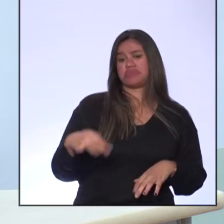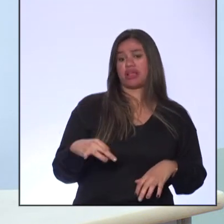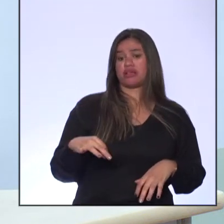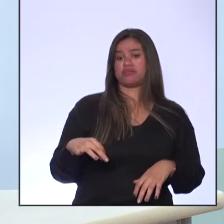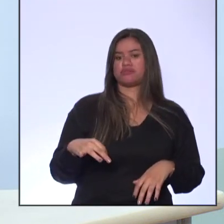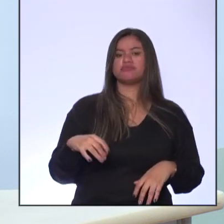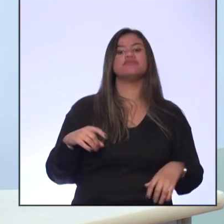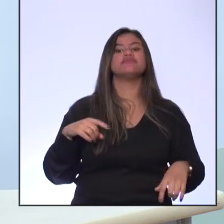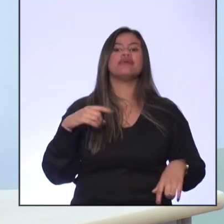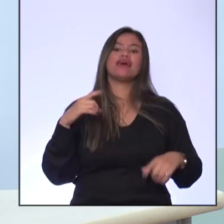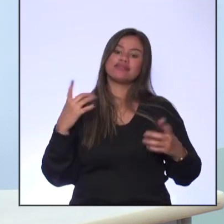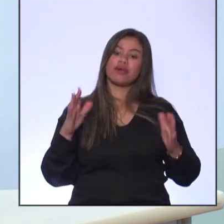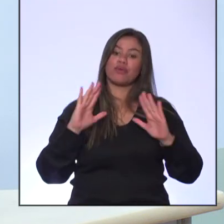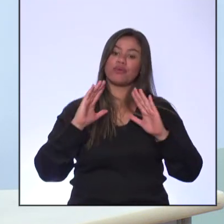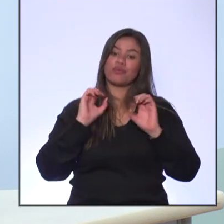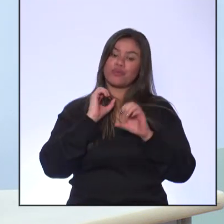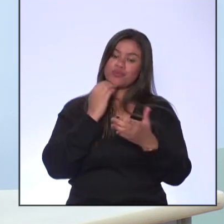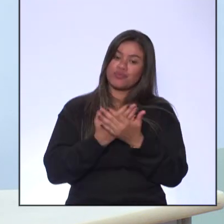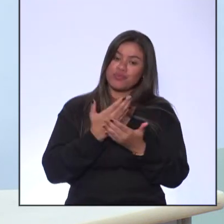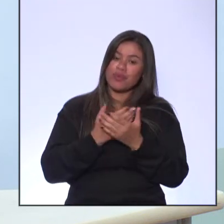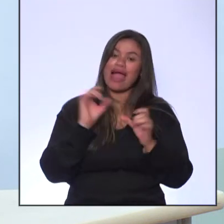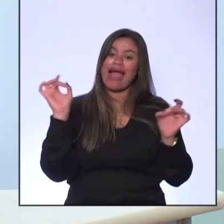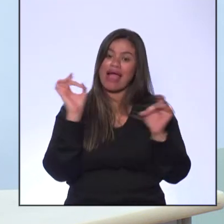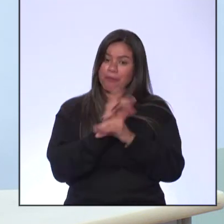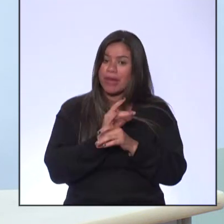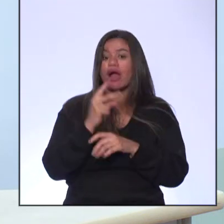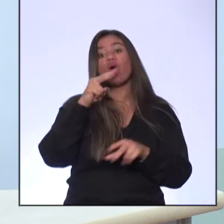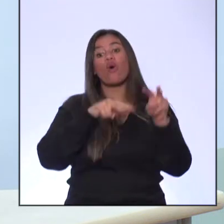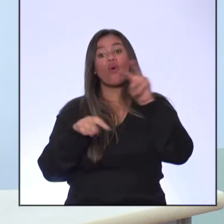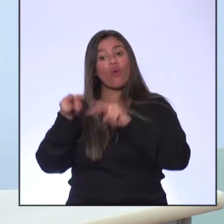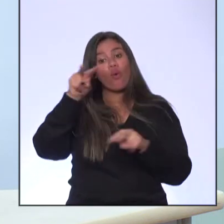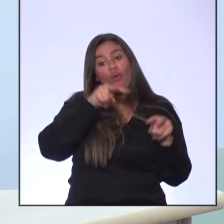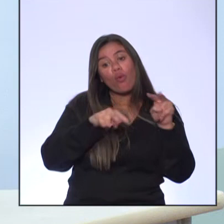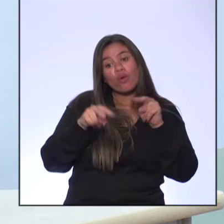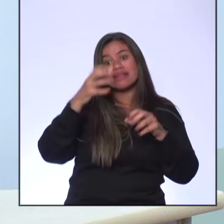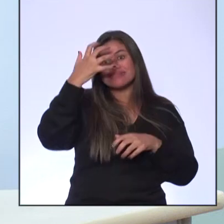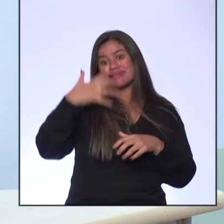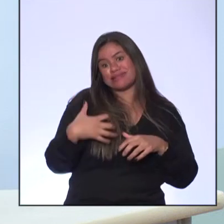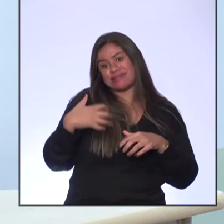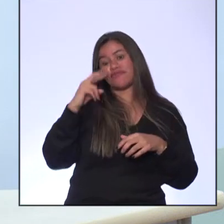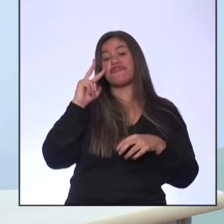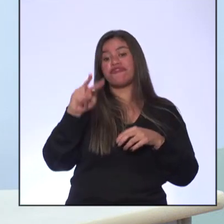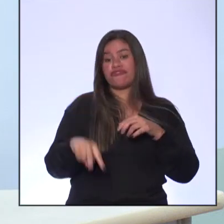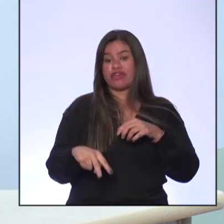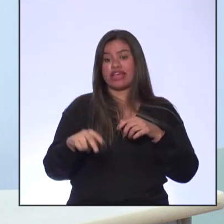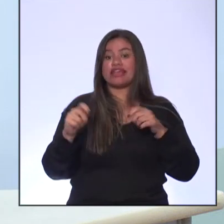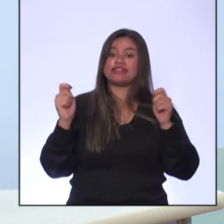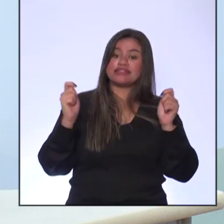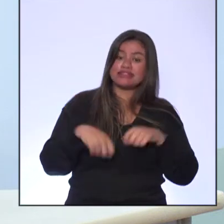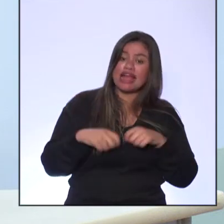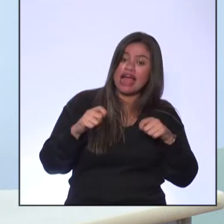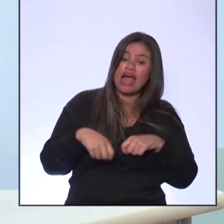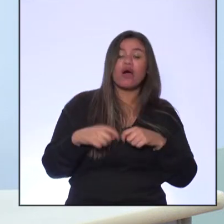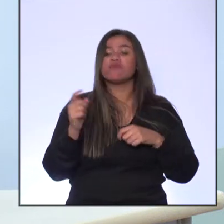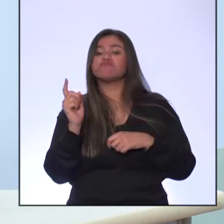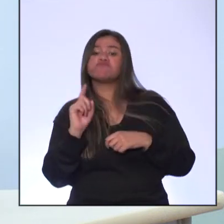depois dessa aula, com um olhar mais crítico e pense se de fato é isso. Tente encontrar